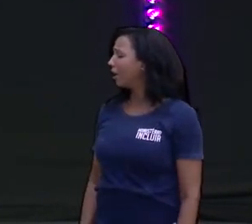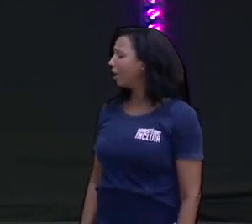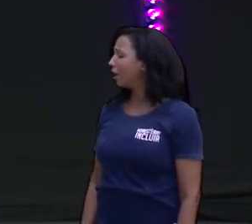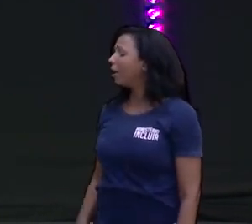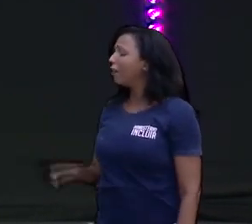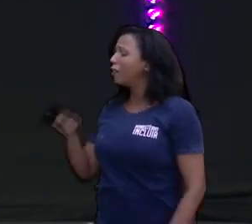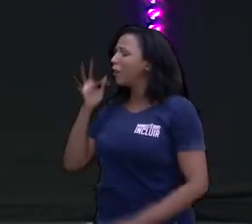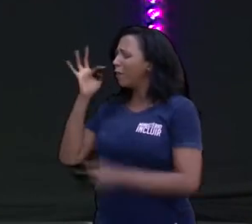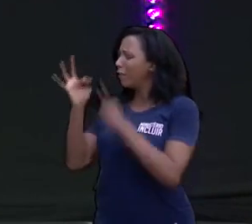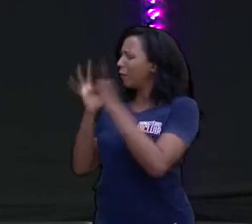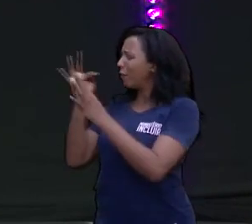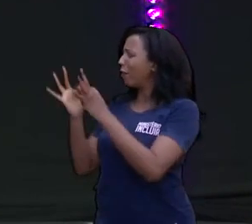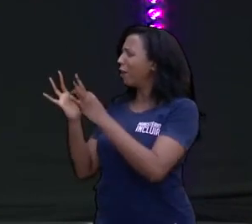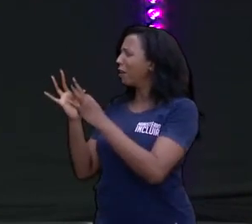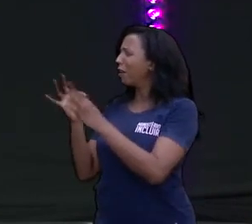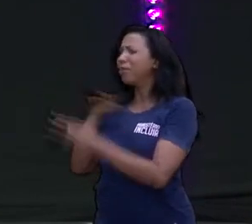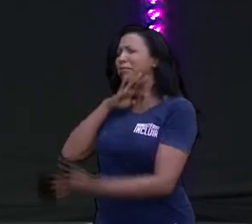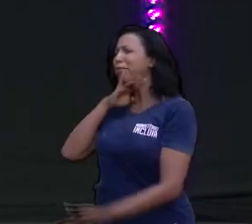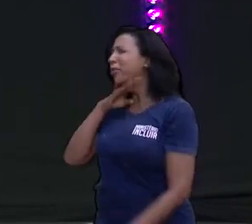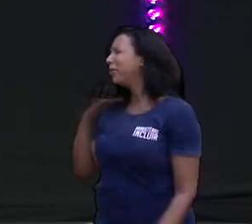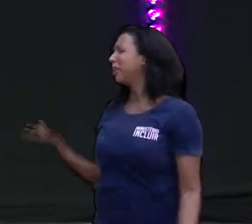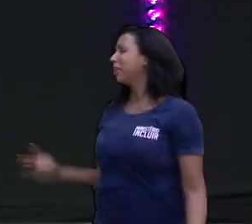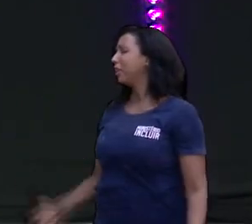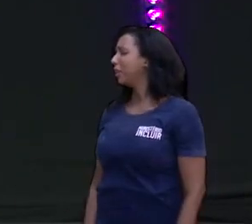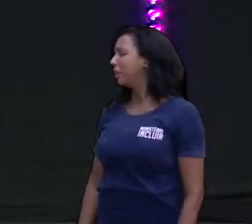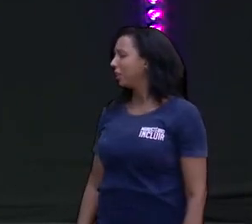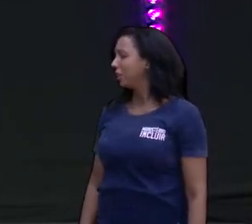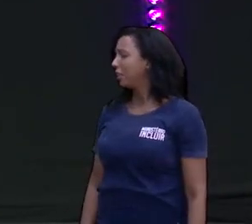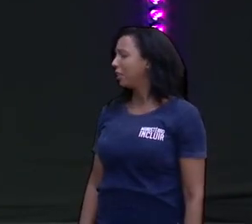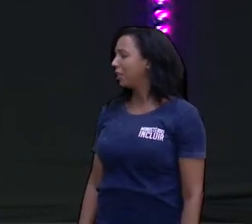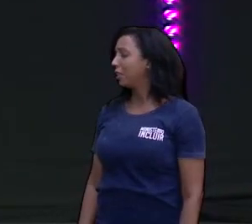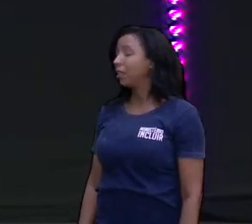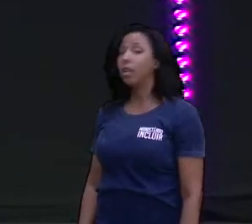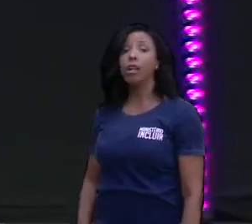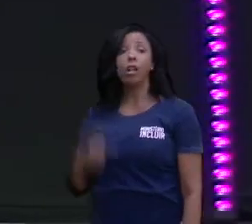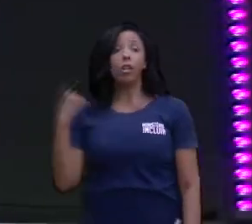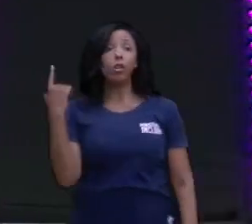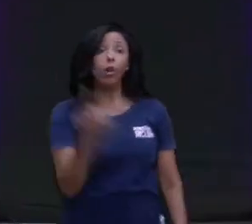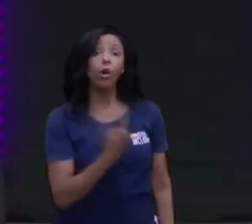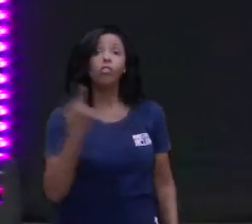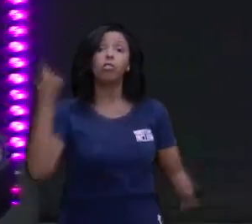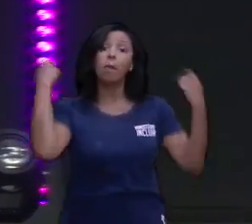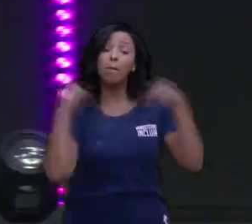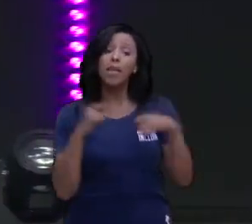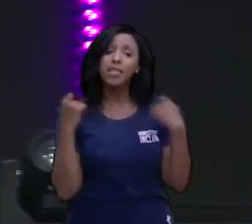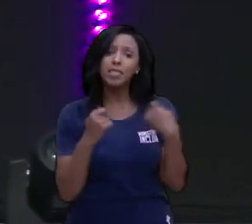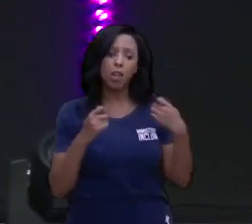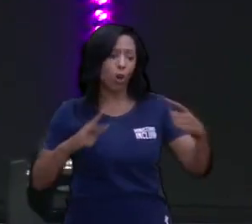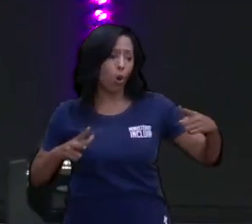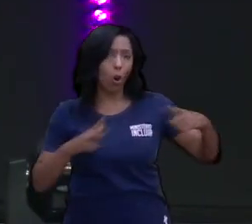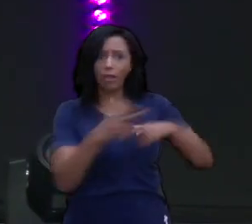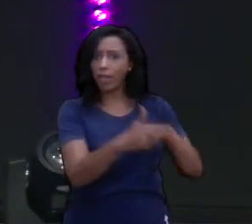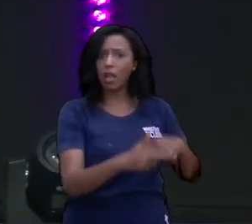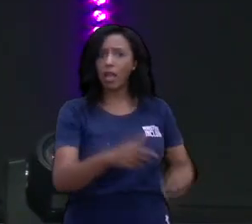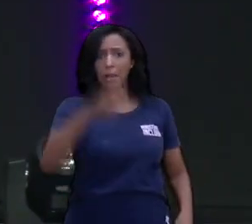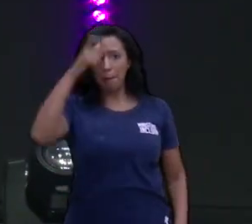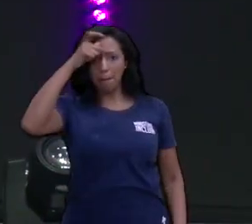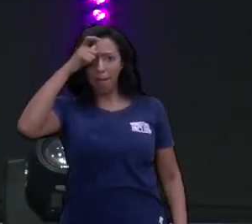pelo que você divulgou do que ele fez o moço tenho 15 errar o caminho do mal